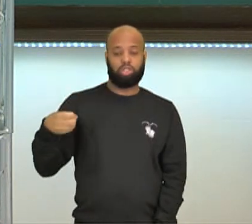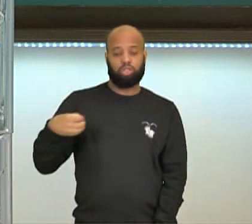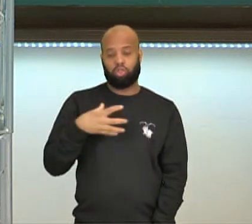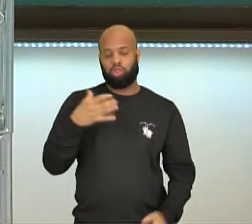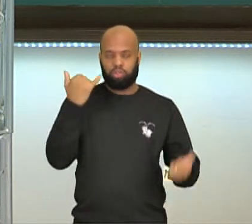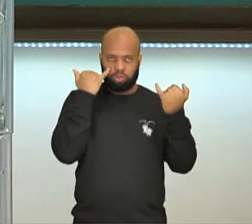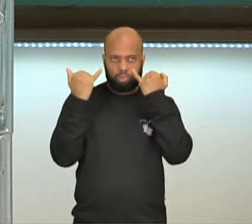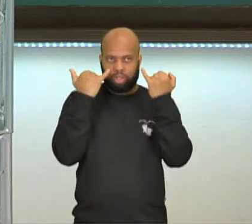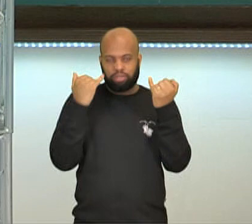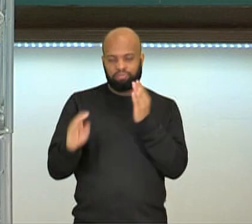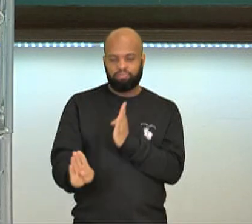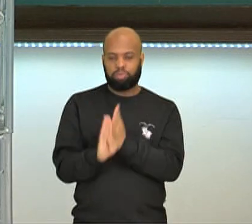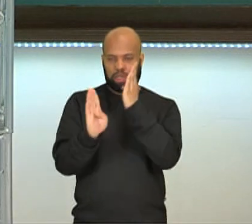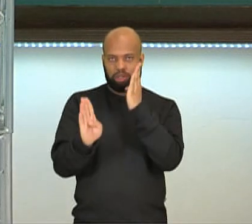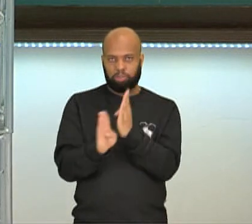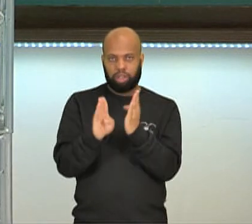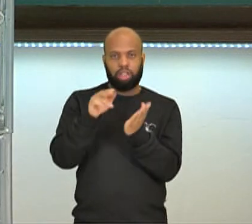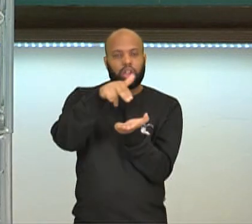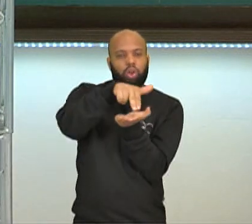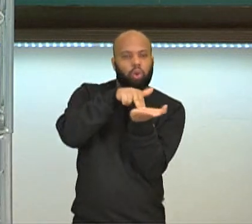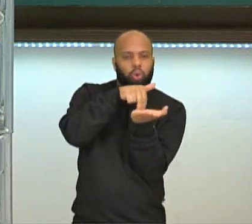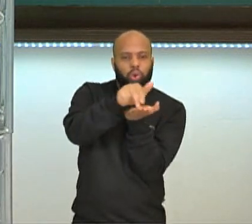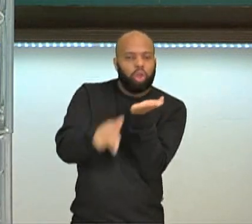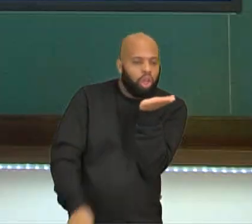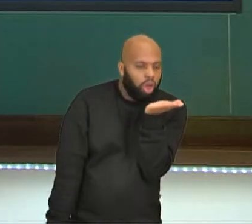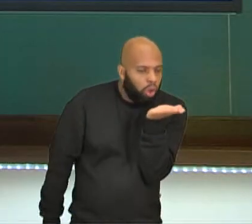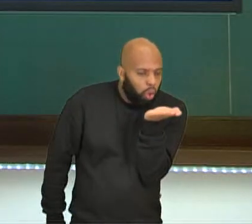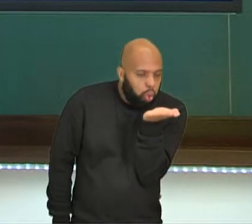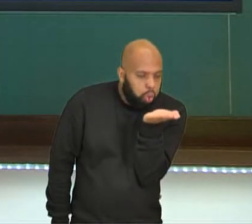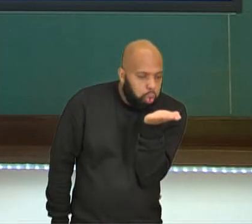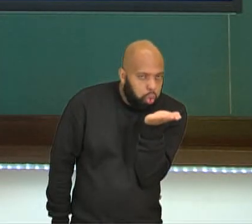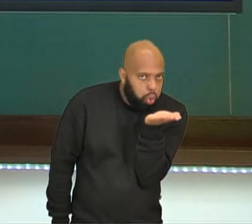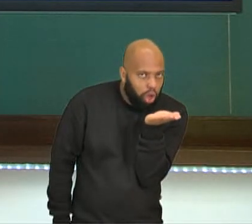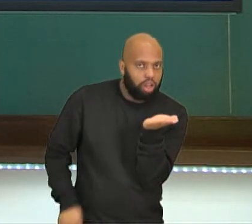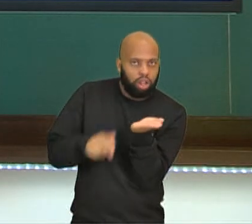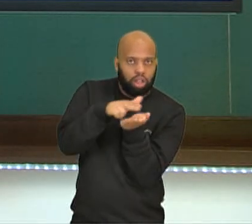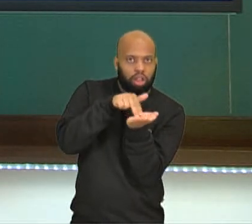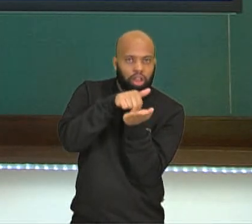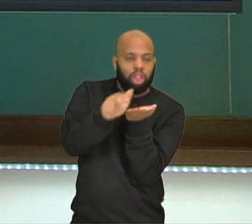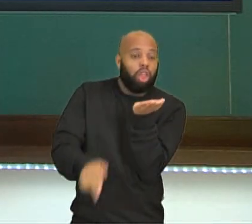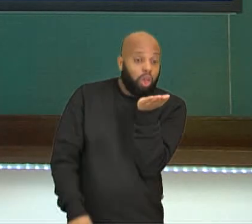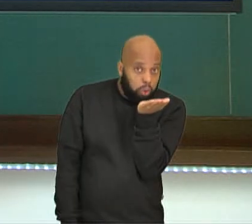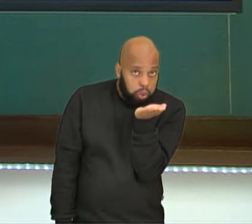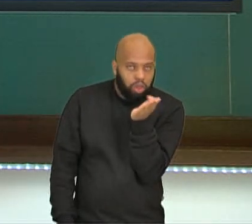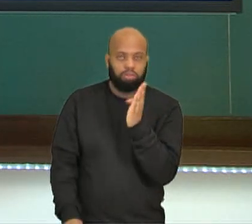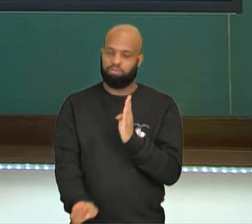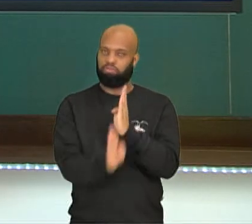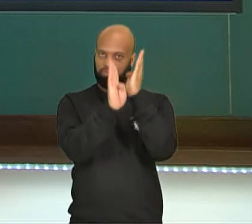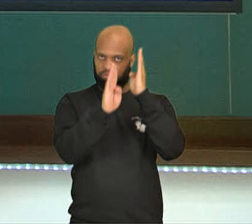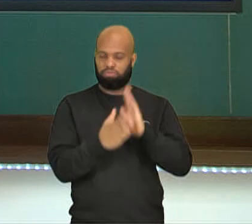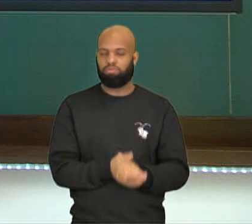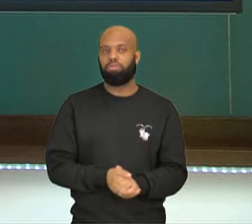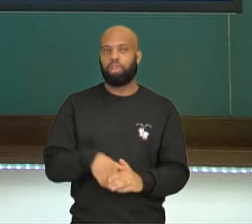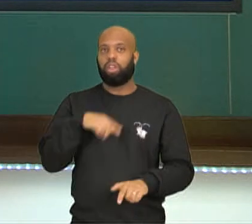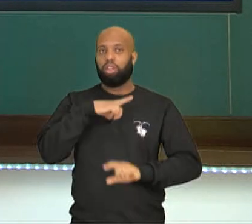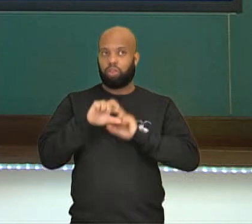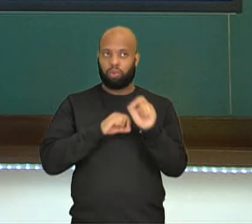informações. Essas descobertas são arqueológicas. Um ponto, pelo menos, que é bem trabalhado com